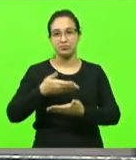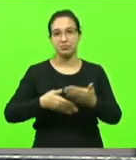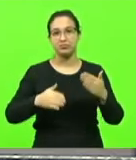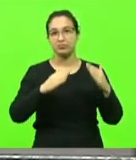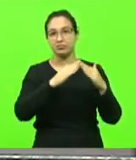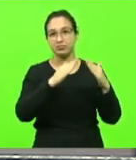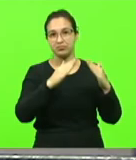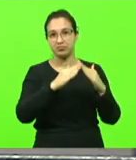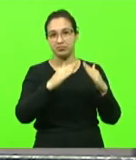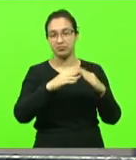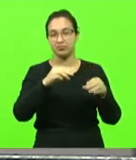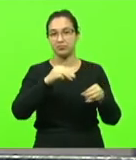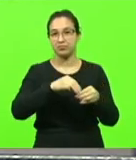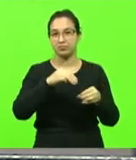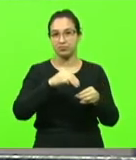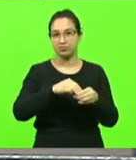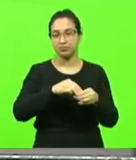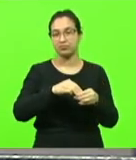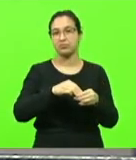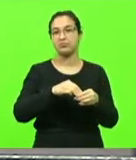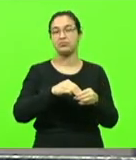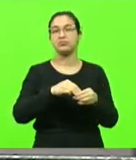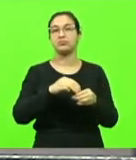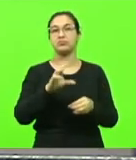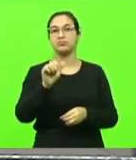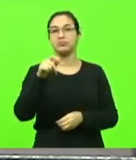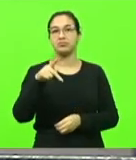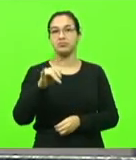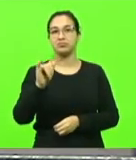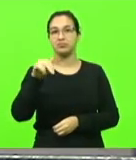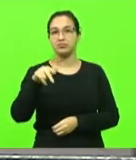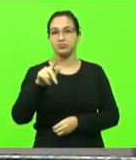Capinzal em votação